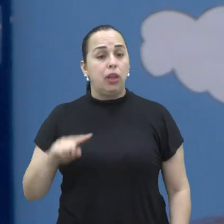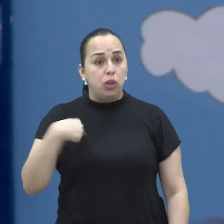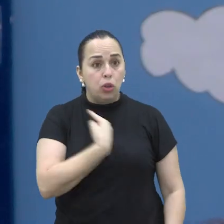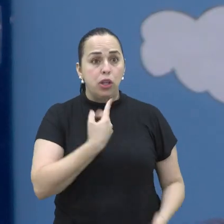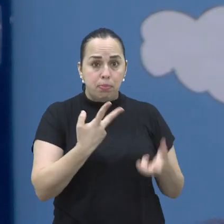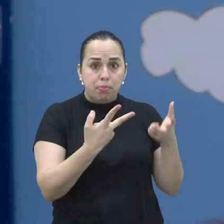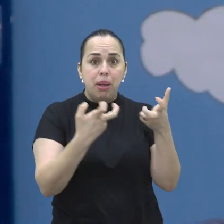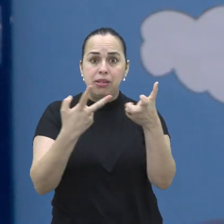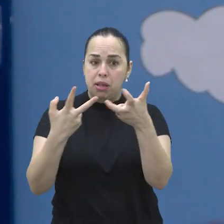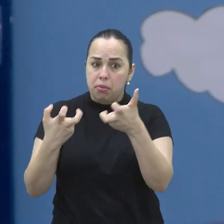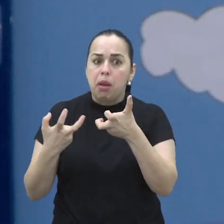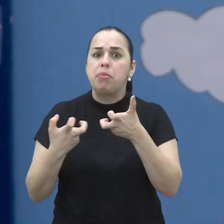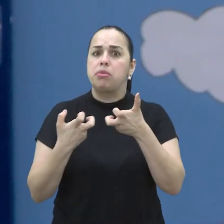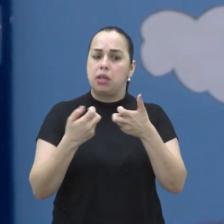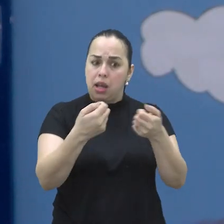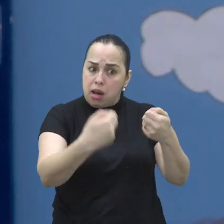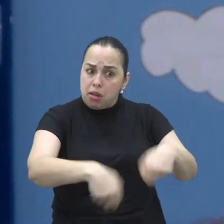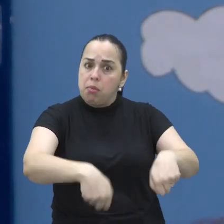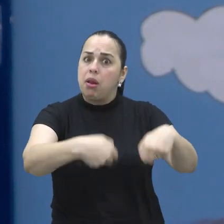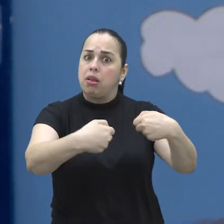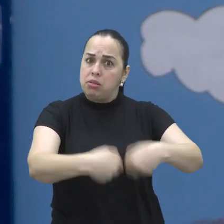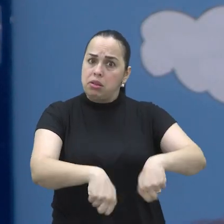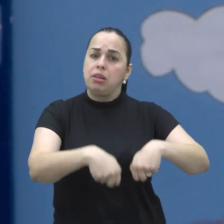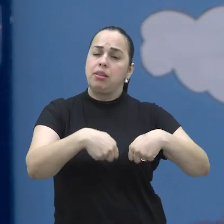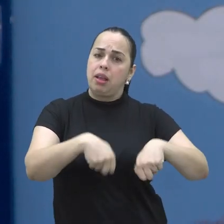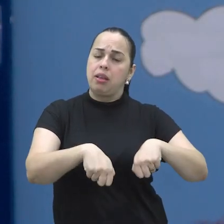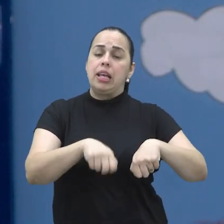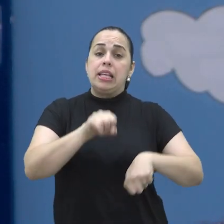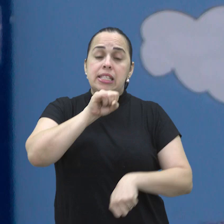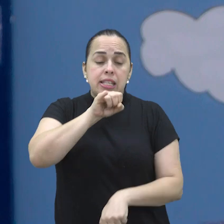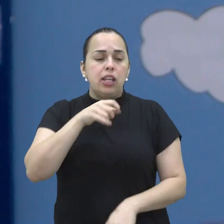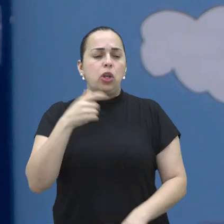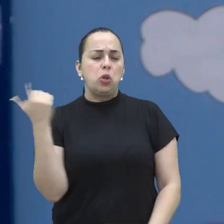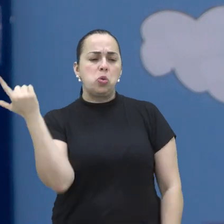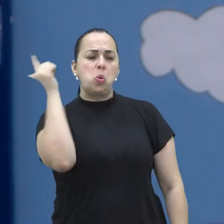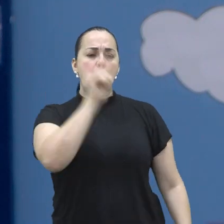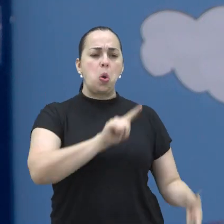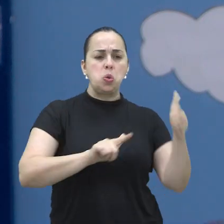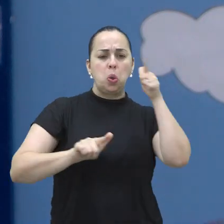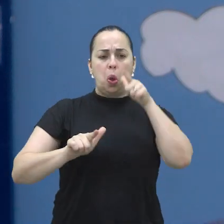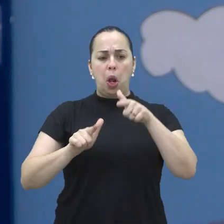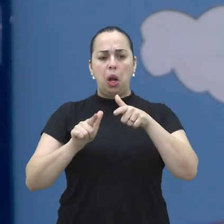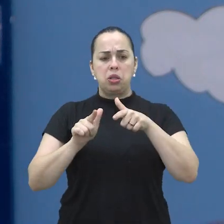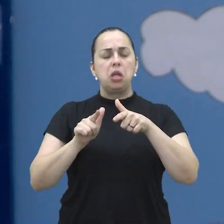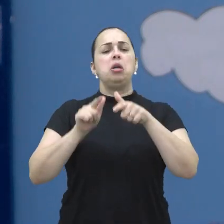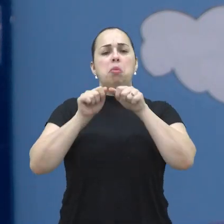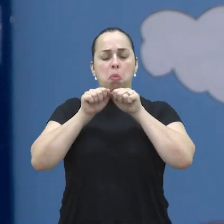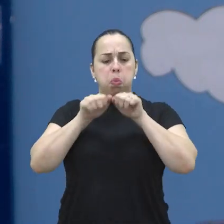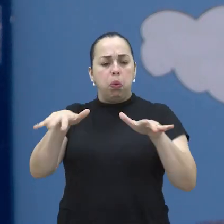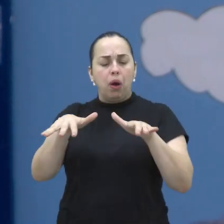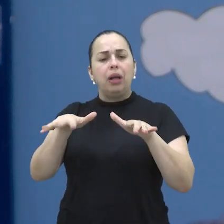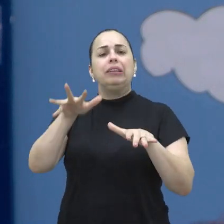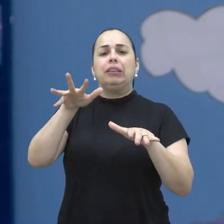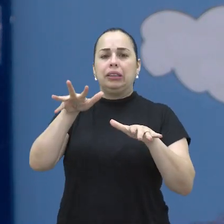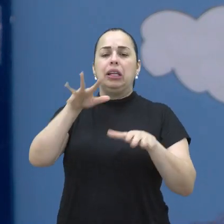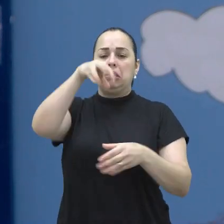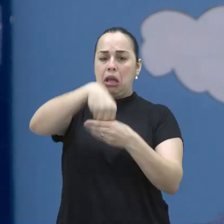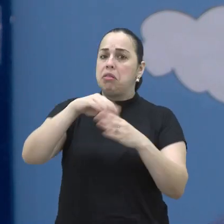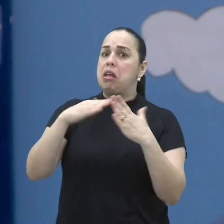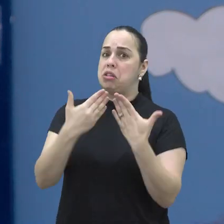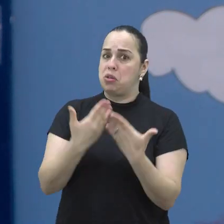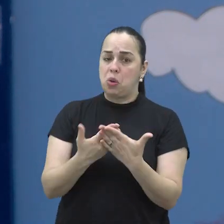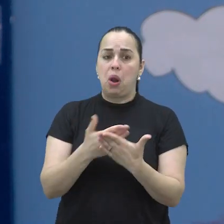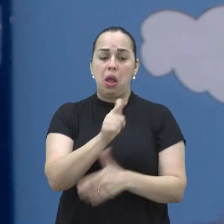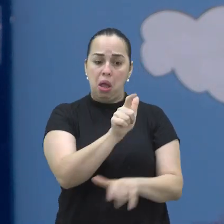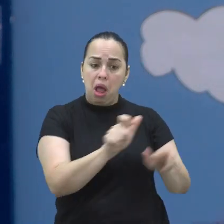A gente vê que a necessidade é imensa, assim, e se realmente a gente conseguisse expandir, entrar para as escolas, sem dúvida as